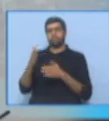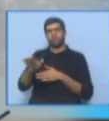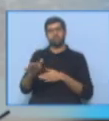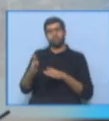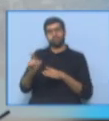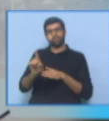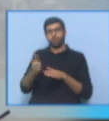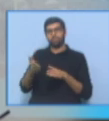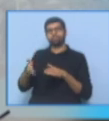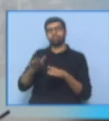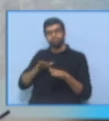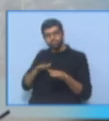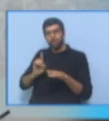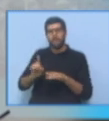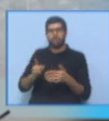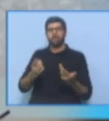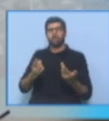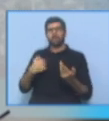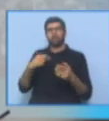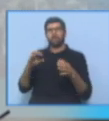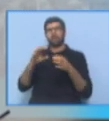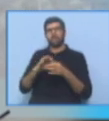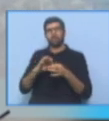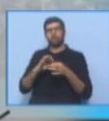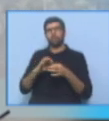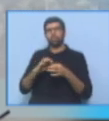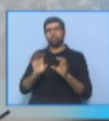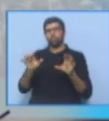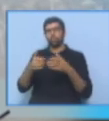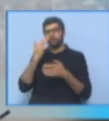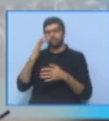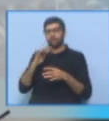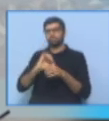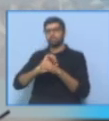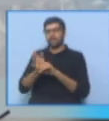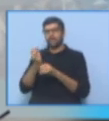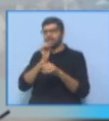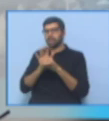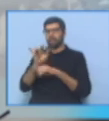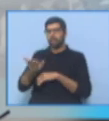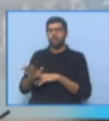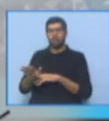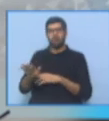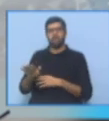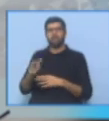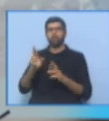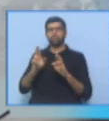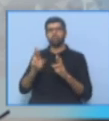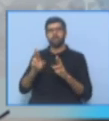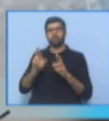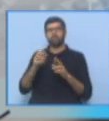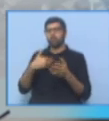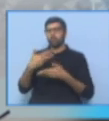deem. Concretamente em relação a este grupo de migrantes que está no Mediterrâneo e esperemos que esta